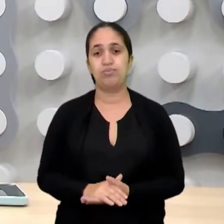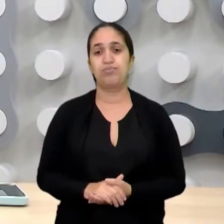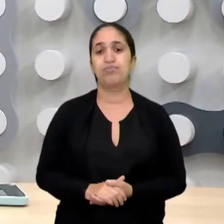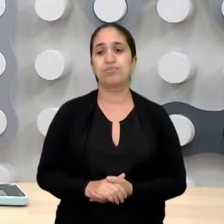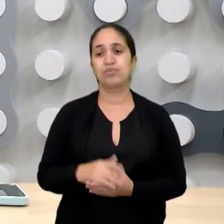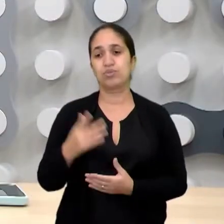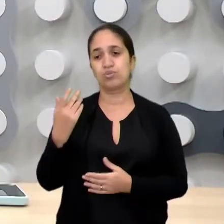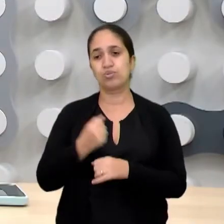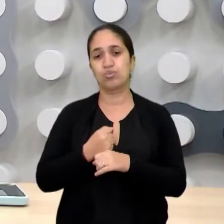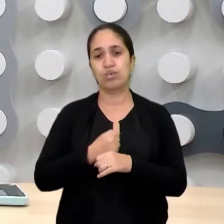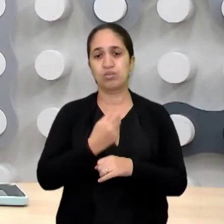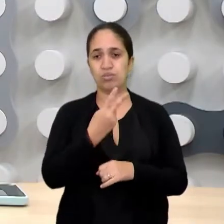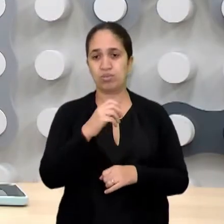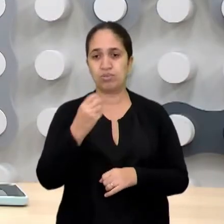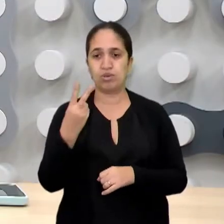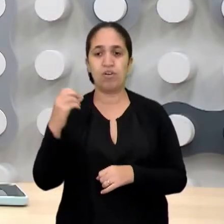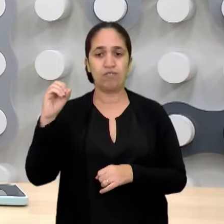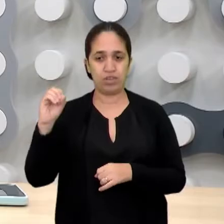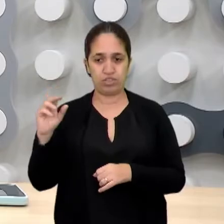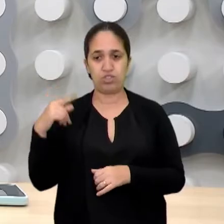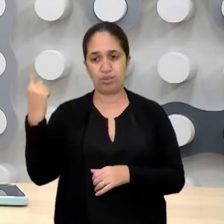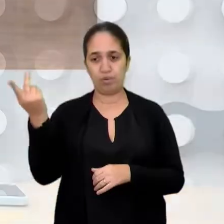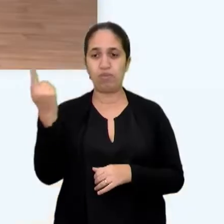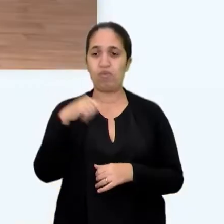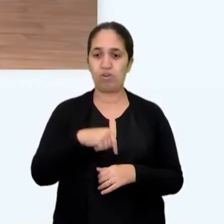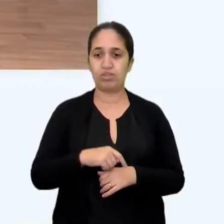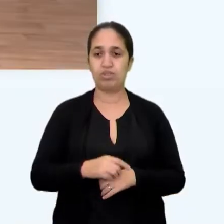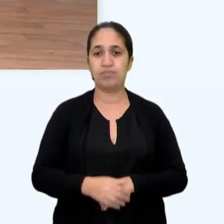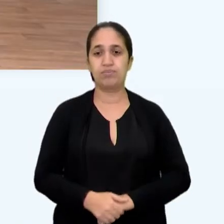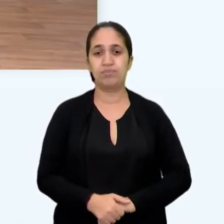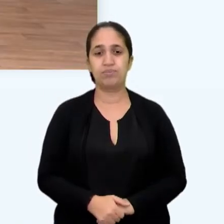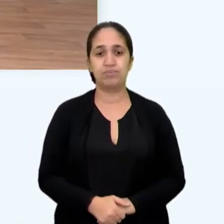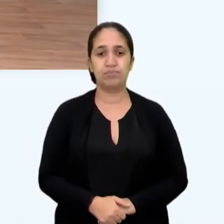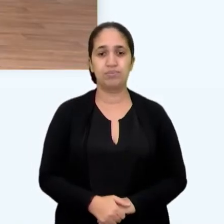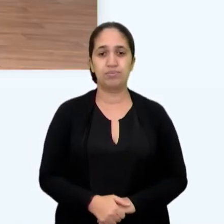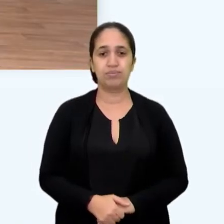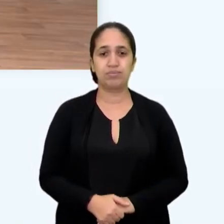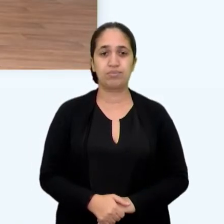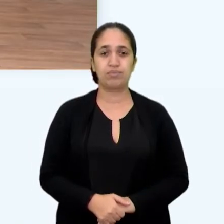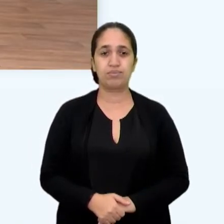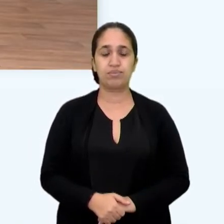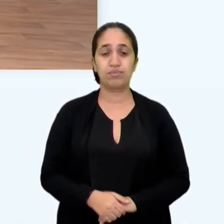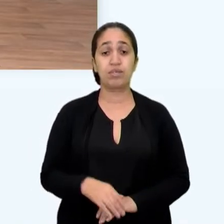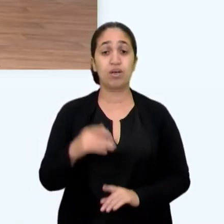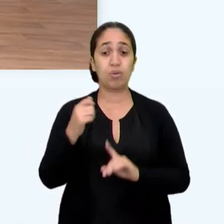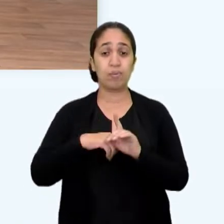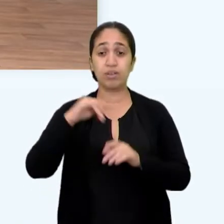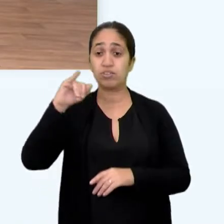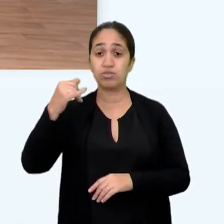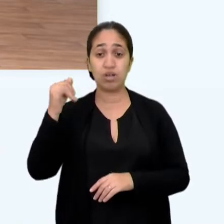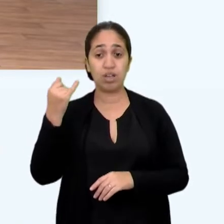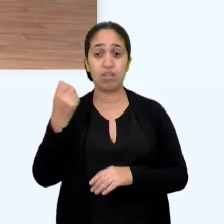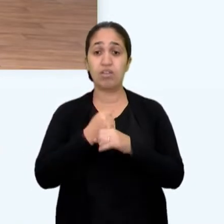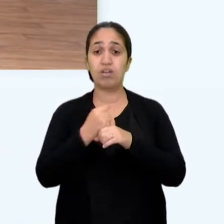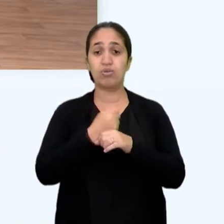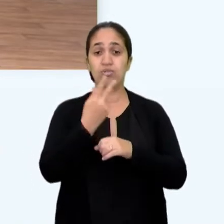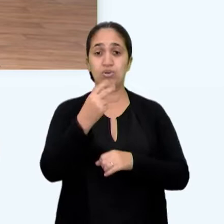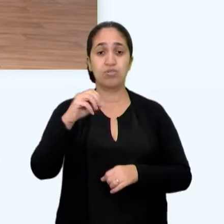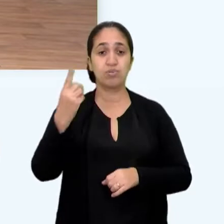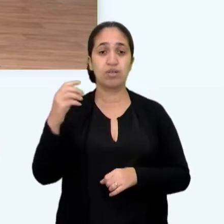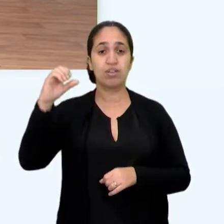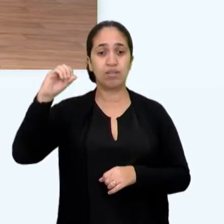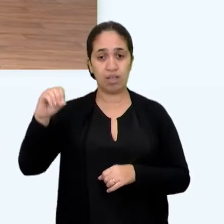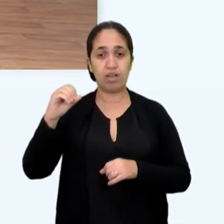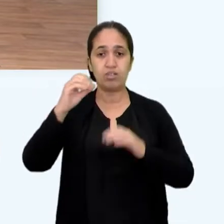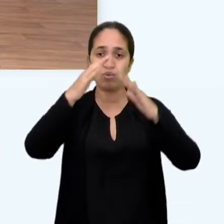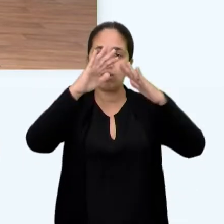aí em 2020. Daqui a pouco a gente volta. Em janeiro de 2010, um terremoto devastou o Haiti, deixando